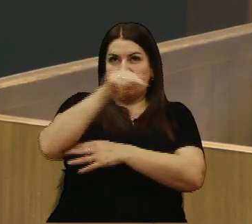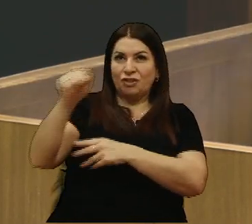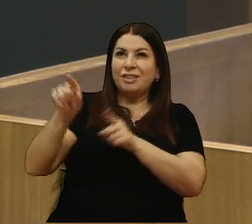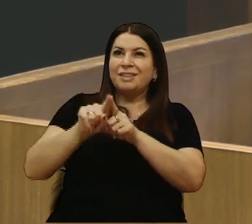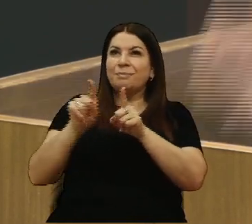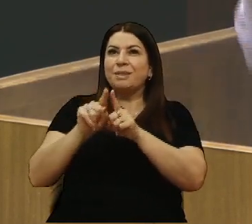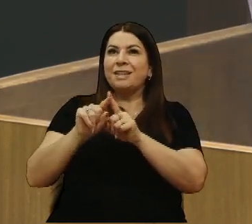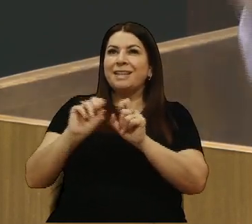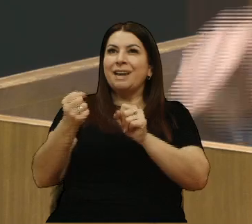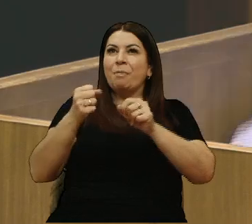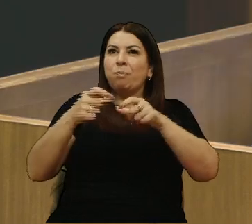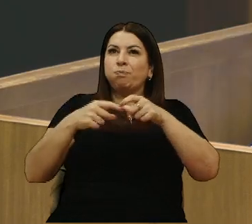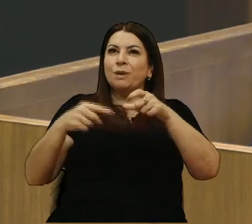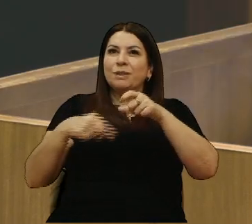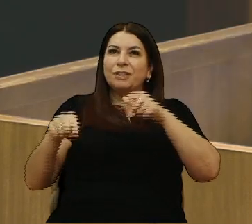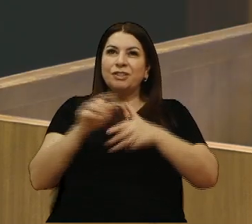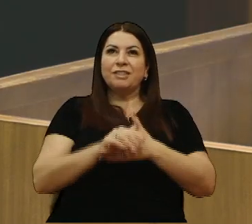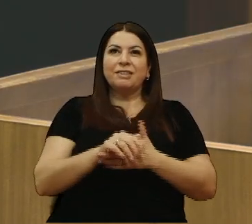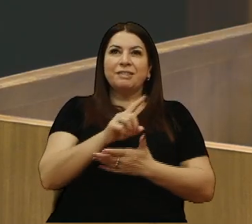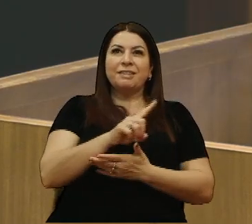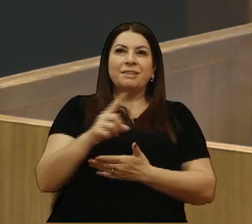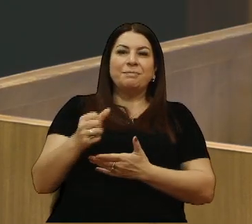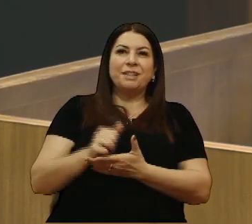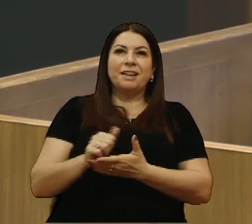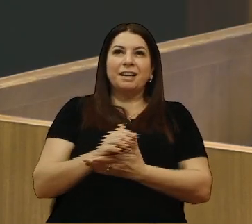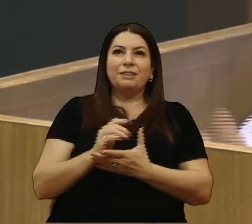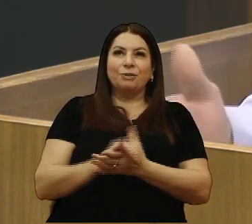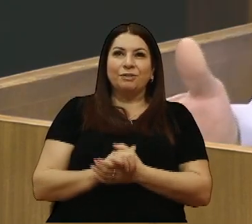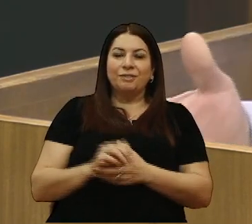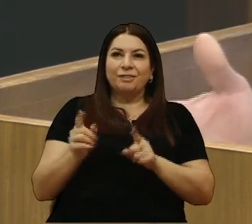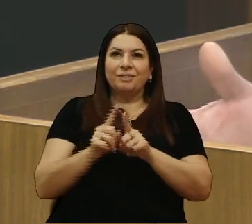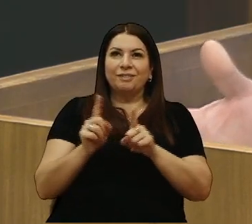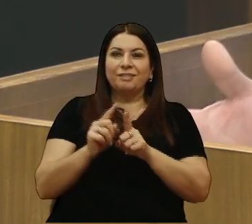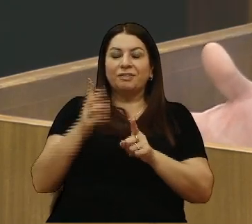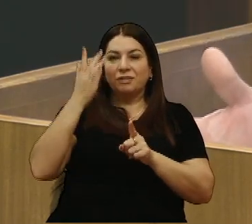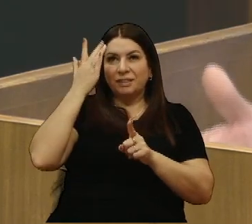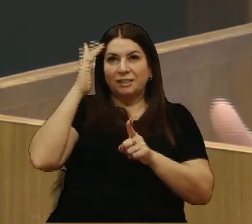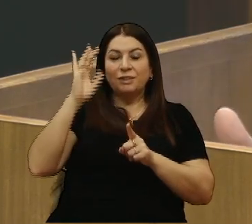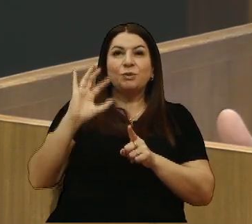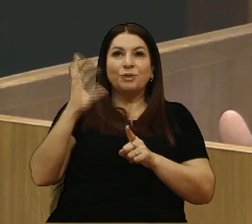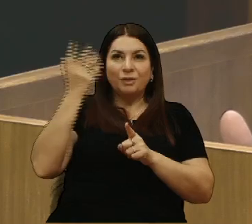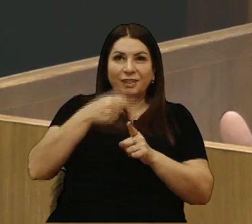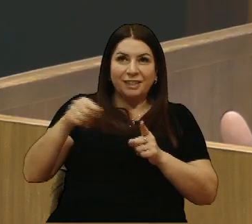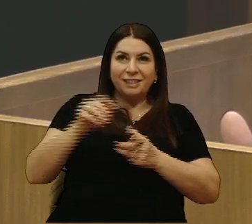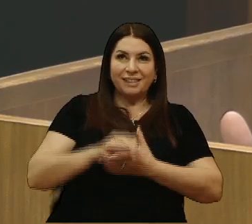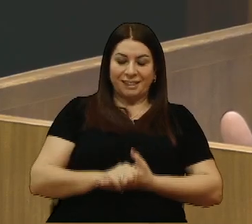quebra a roda. Na 116 também. Eu não sei o que está acontecendo.